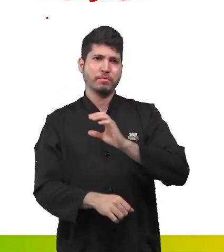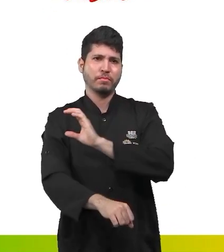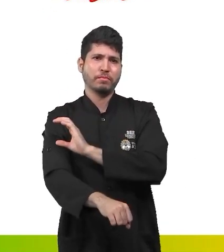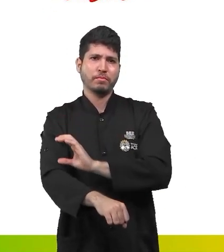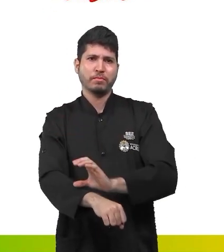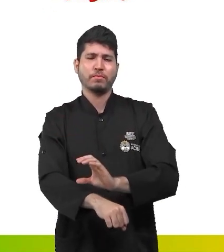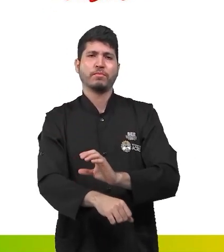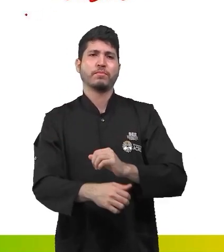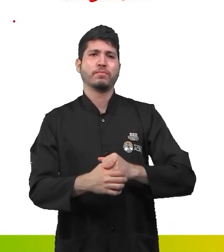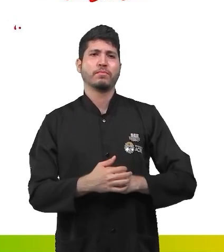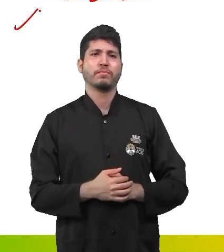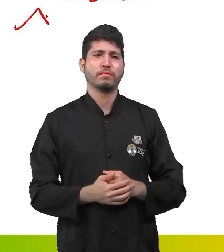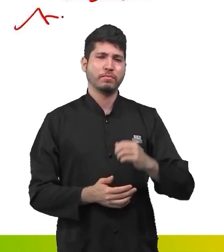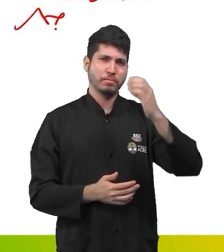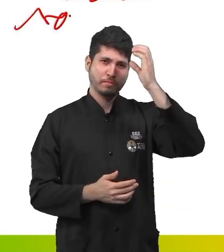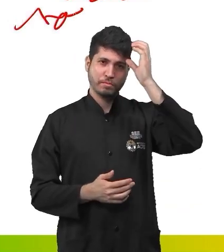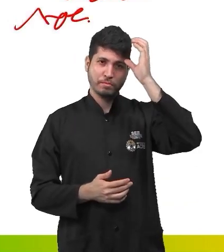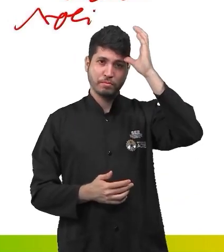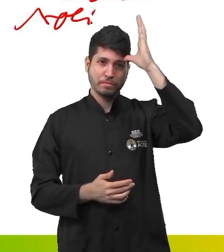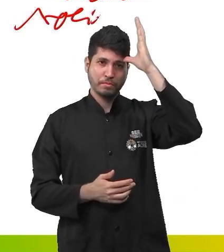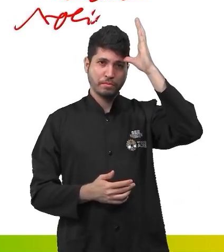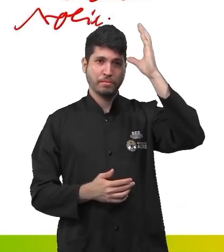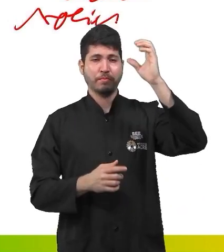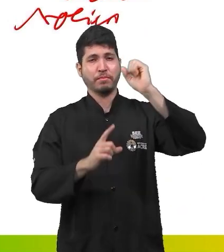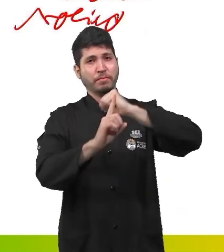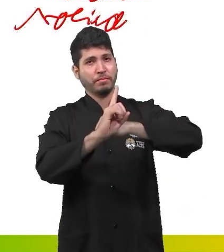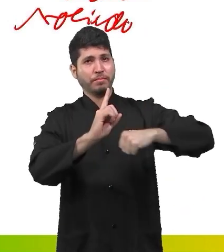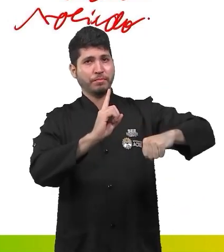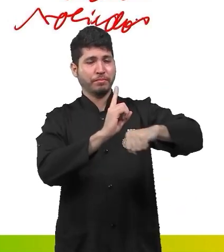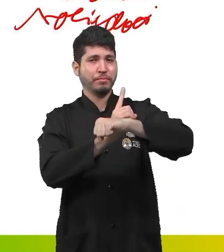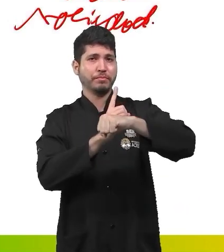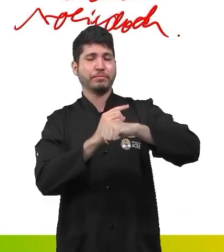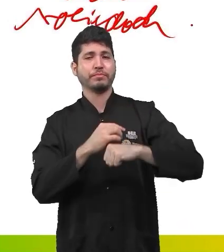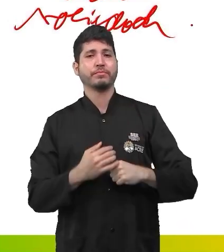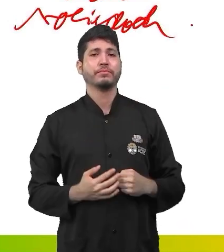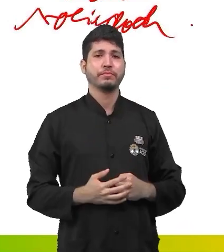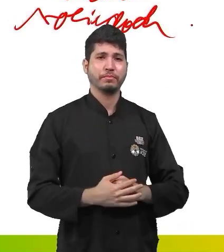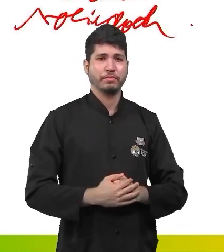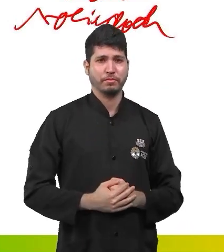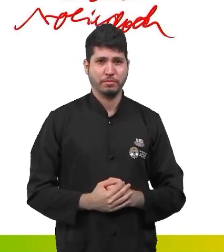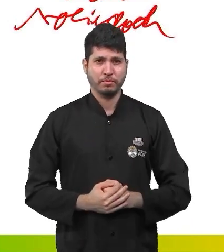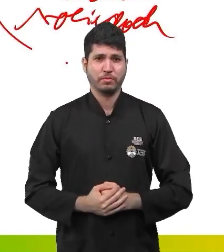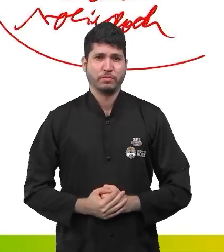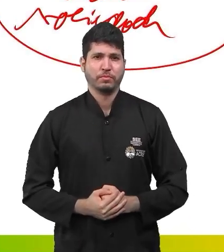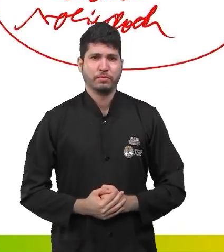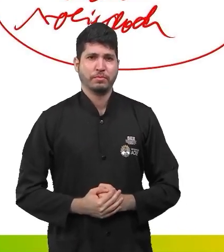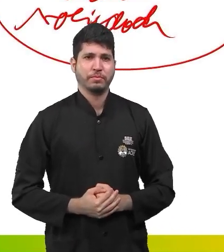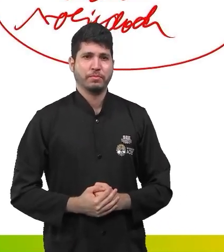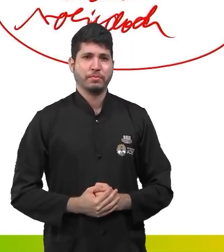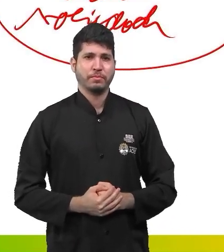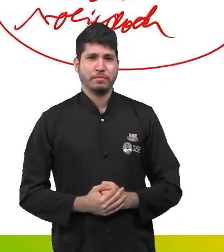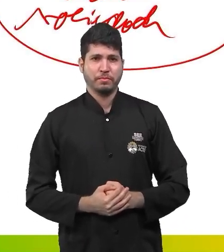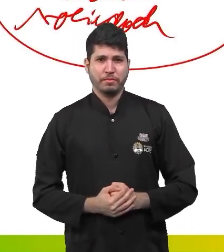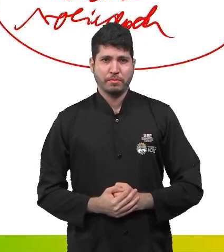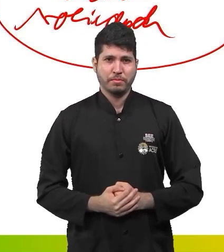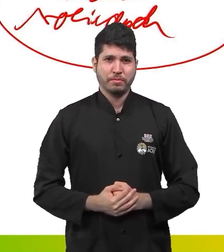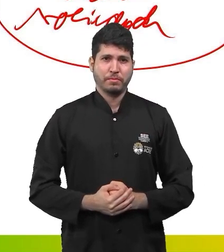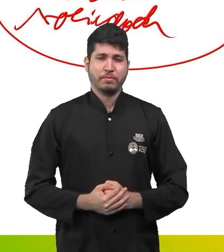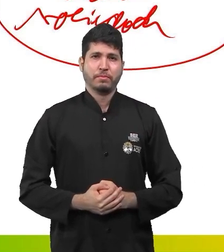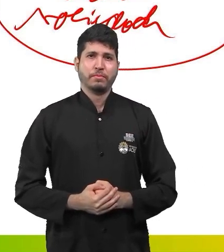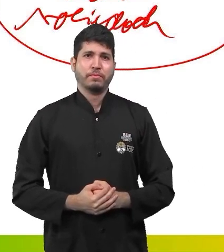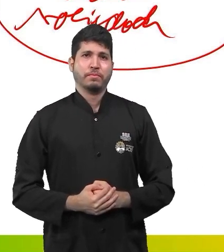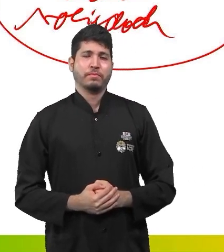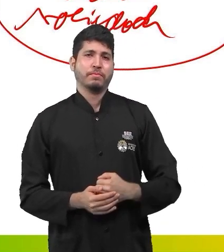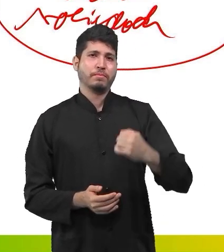de um grupo, tá? Um conhecimento social. Sociedade. Pronto, só para a gente relembrar aqui. Então, vamos focar. A visão